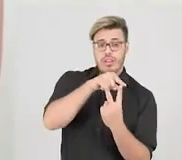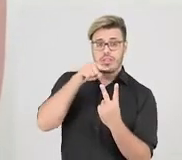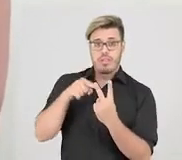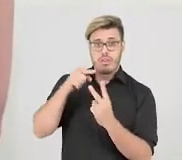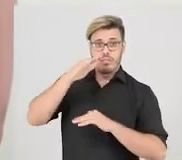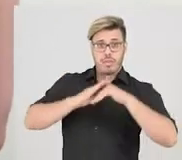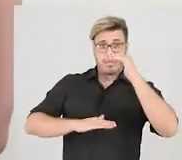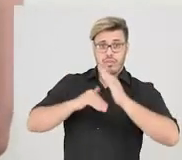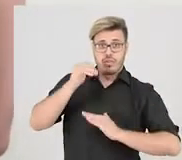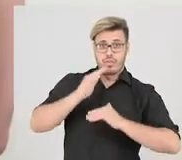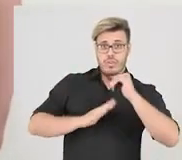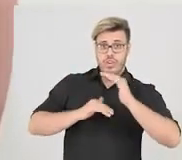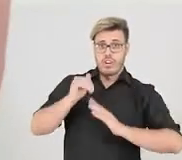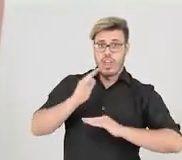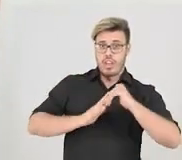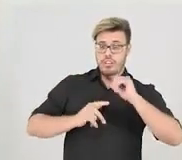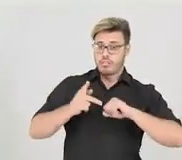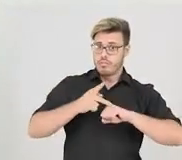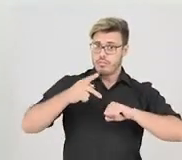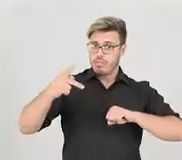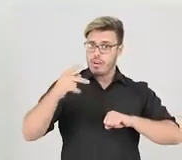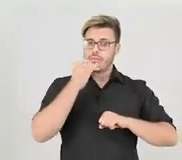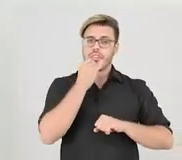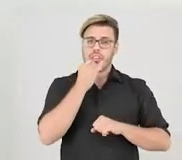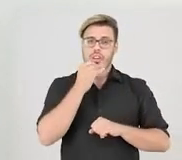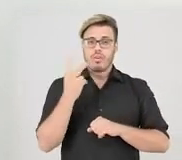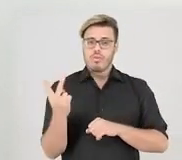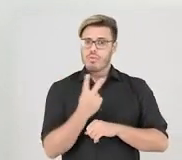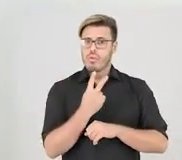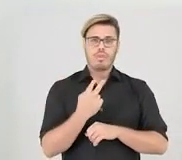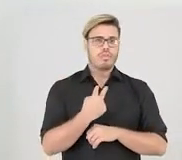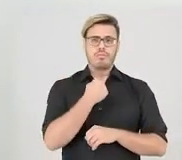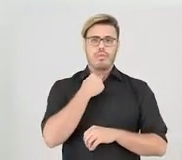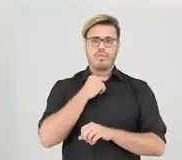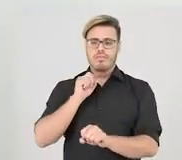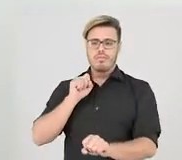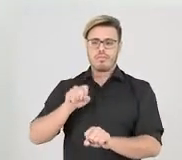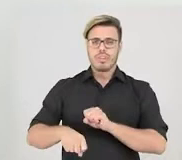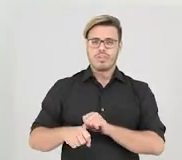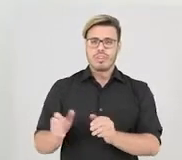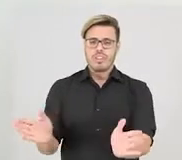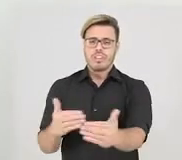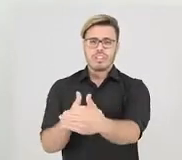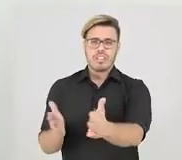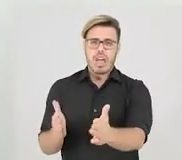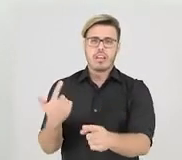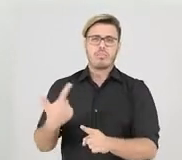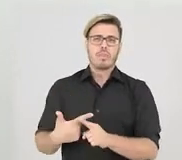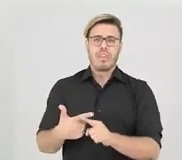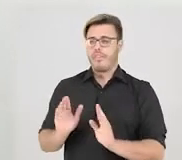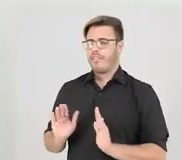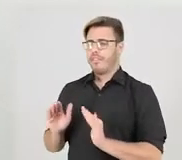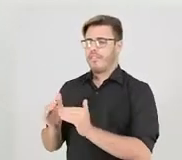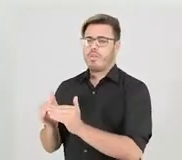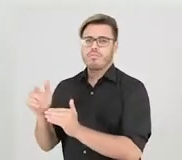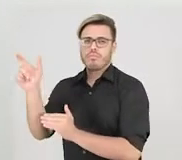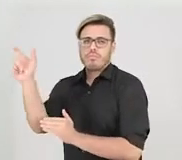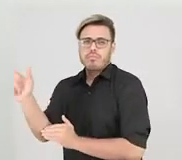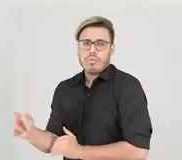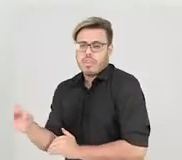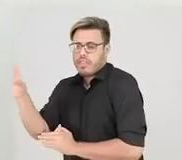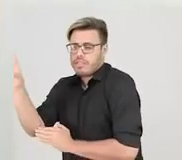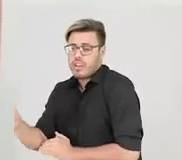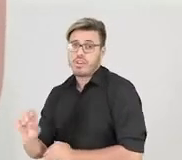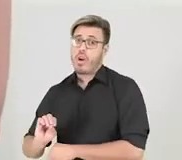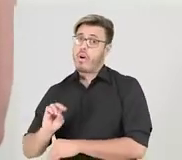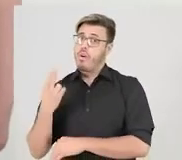área, essa turma venha sair prejudicada porque eu atendo somente um, porque ele tem uma deficiência, porque ele tem um transtorno.